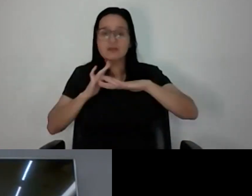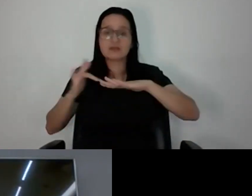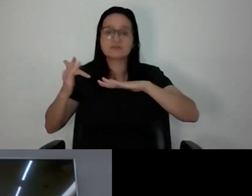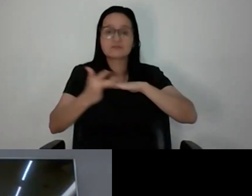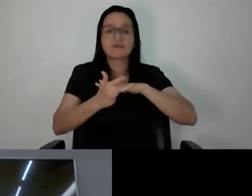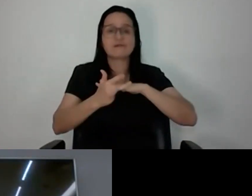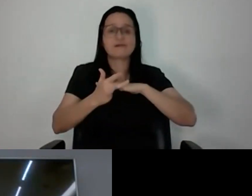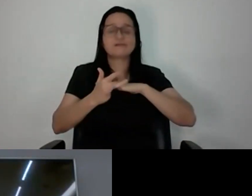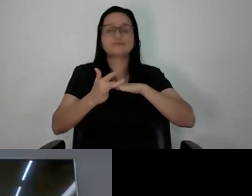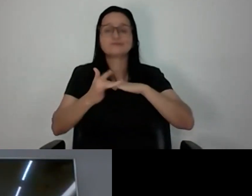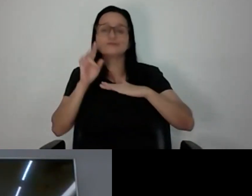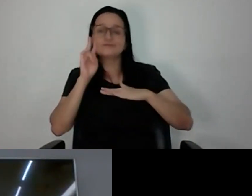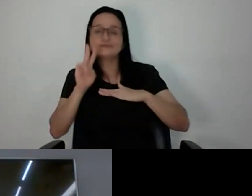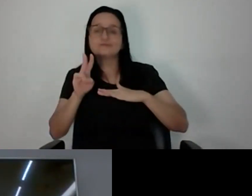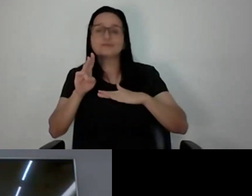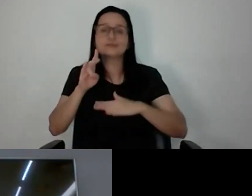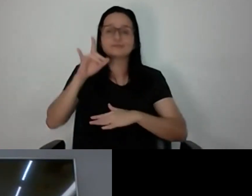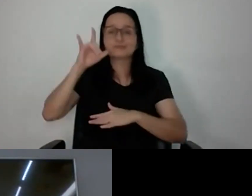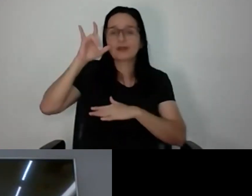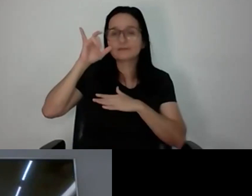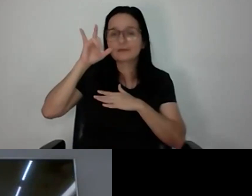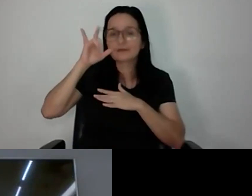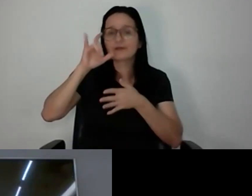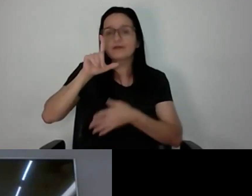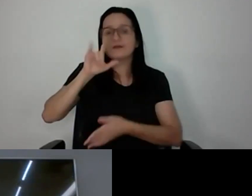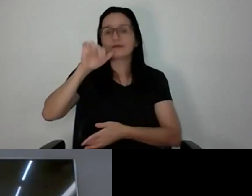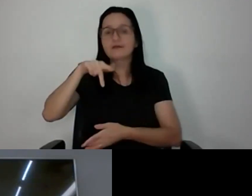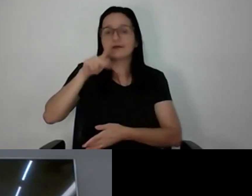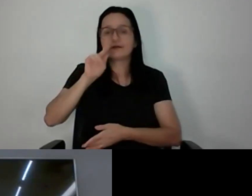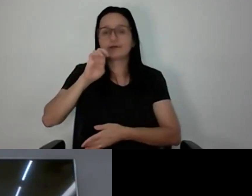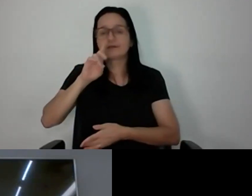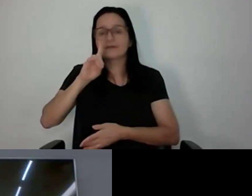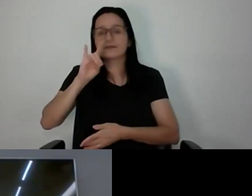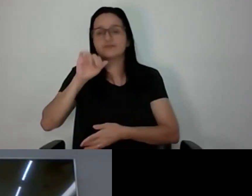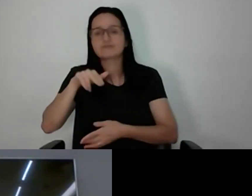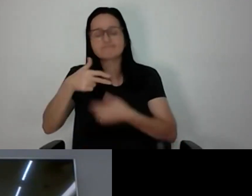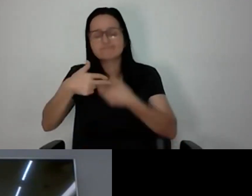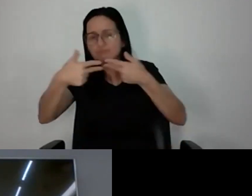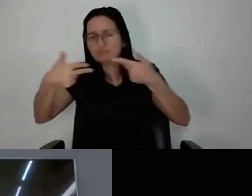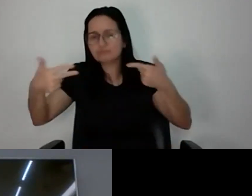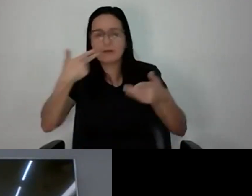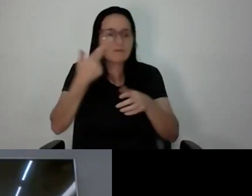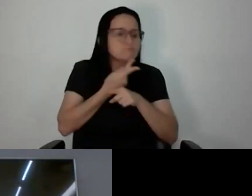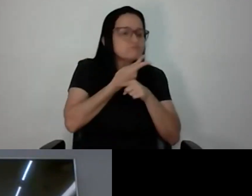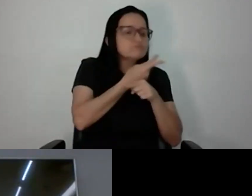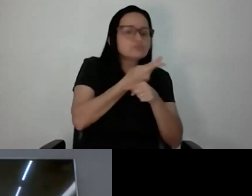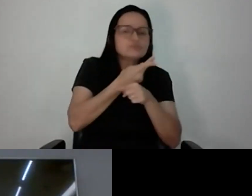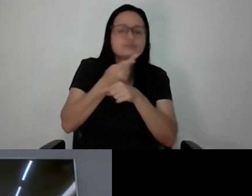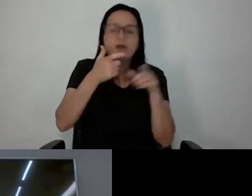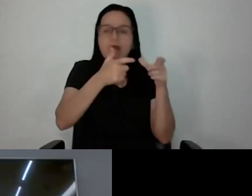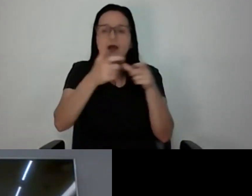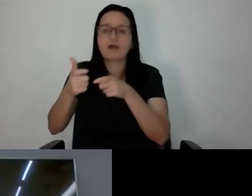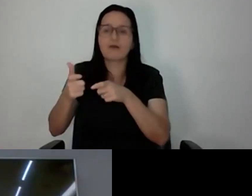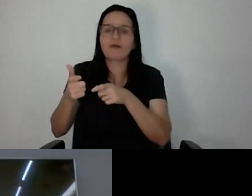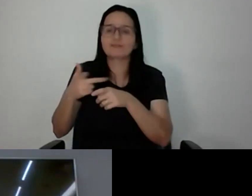no Instagram, e procura os advogados mais famosos em inteligência artificial, em proteção de dados. Se for proteção de dados, vocês vão encontrar a Marina.